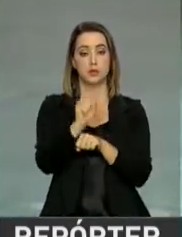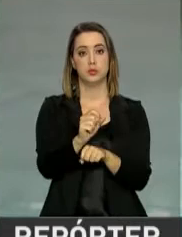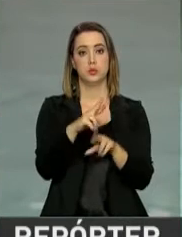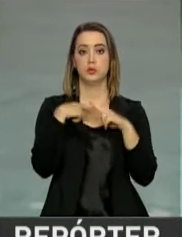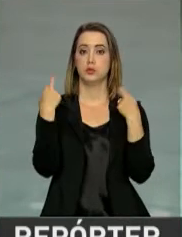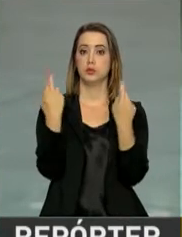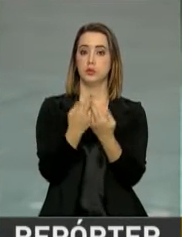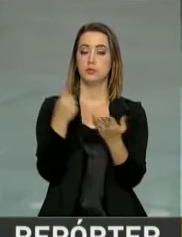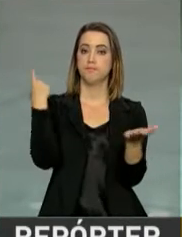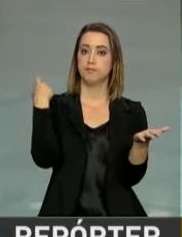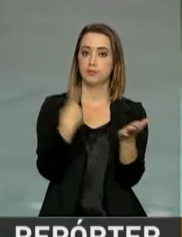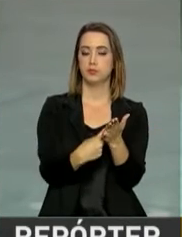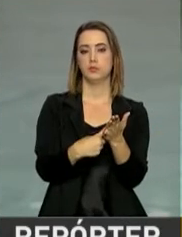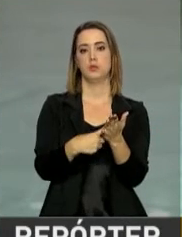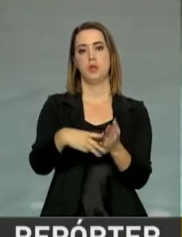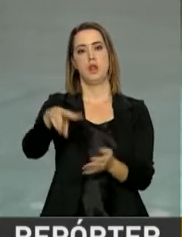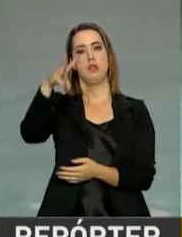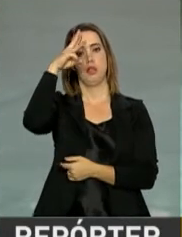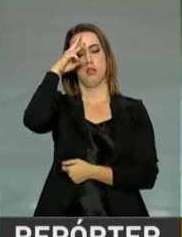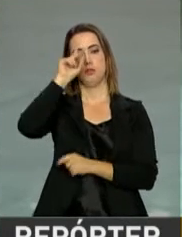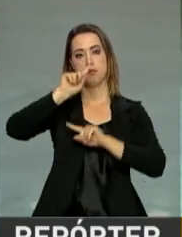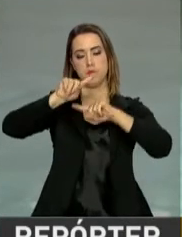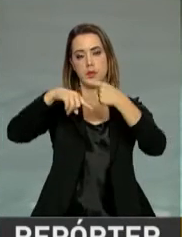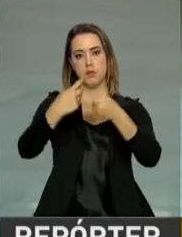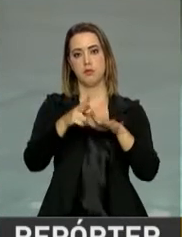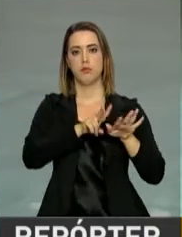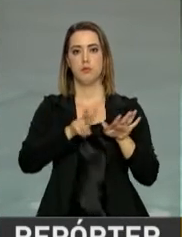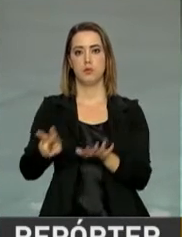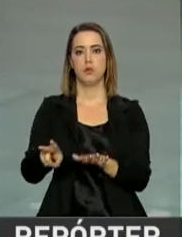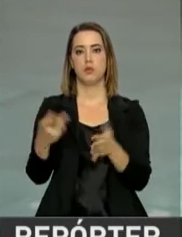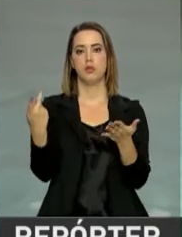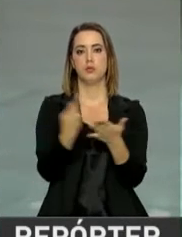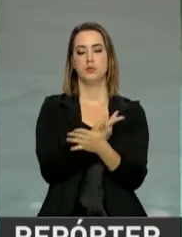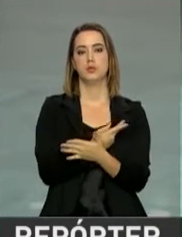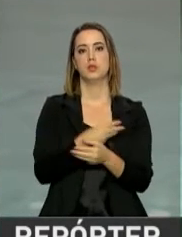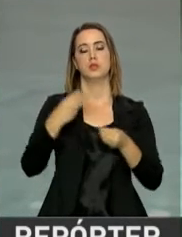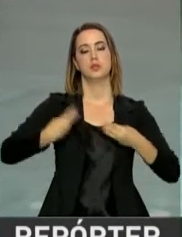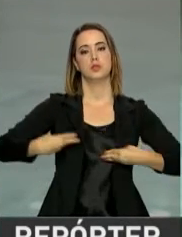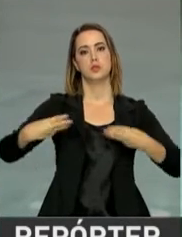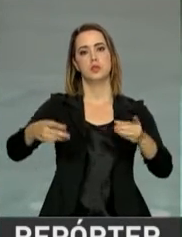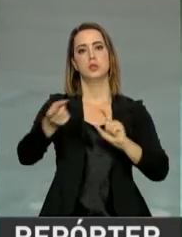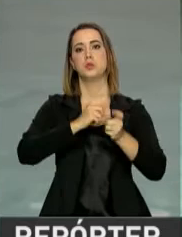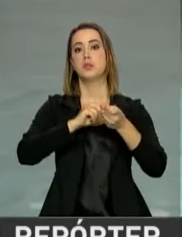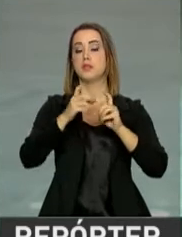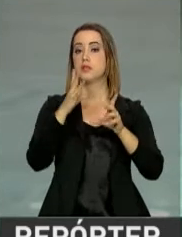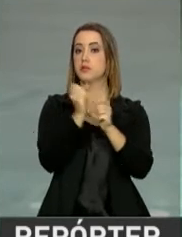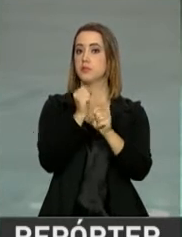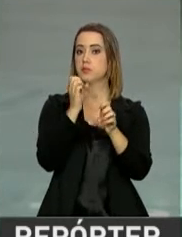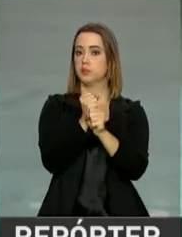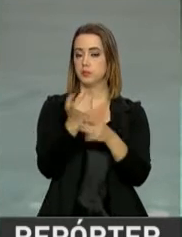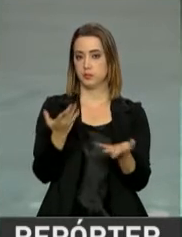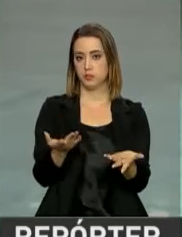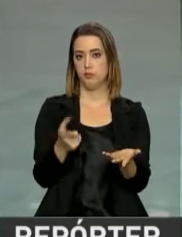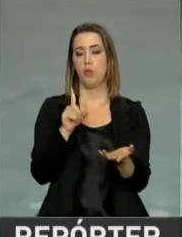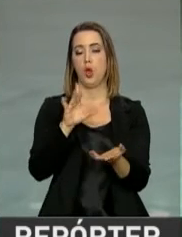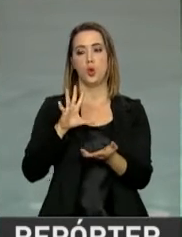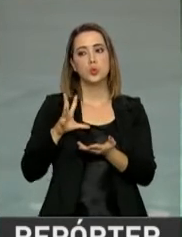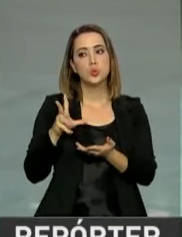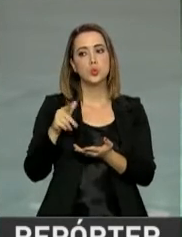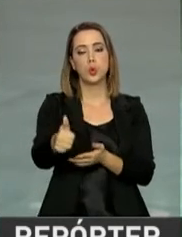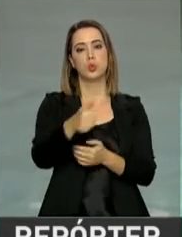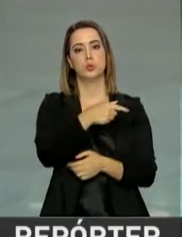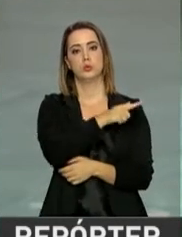está marcada para terça-feira da semana que vem. Vai ocorrer no Ministério da Fazenda. O presidente Michel Temer convocou todos